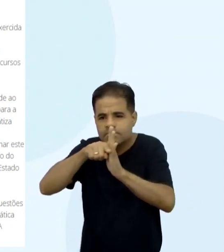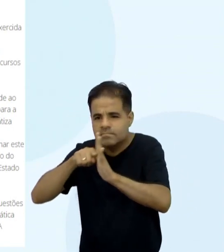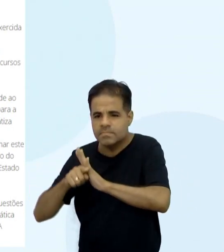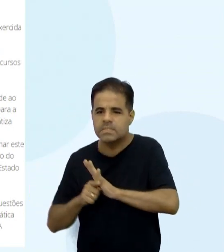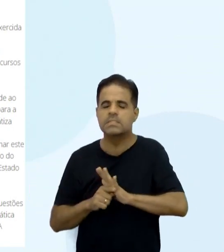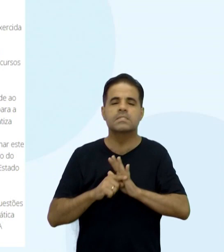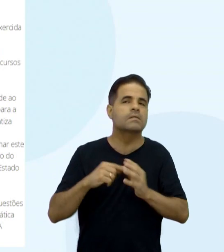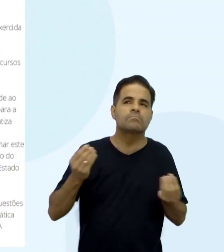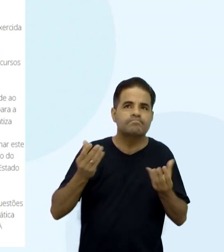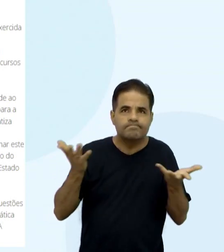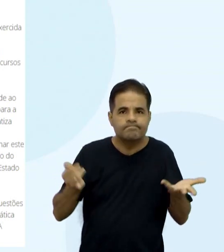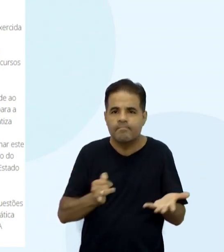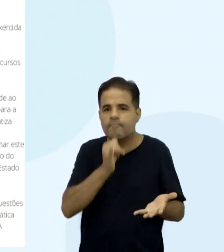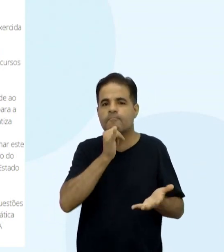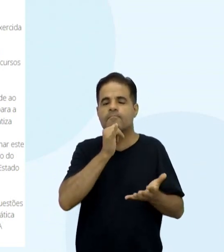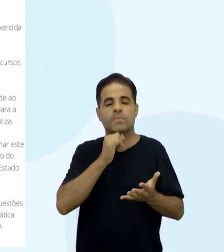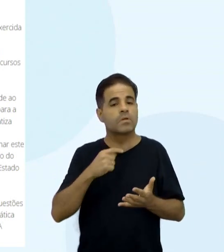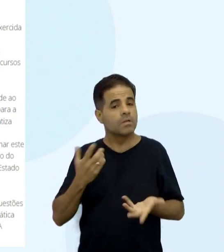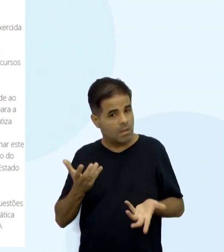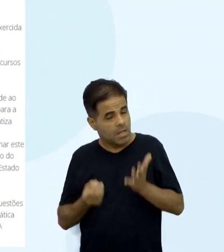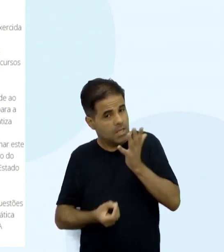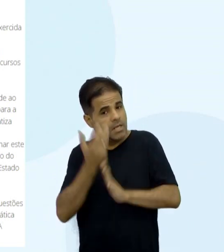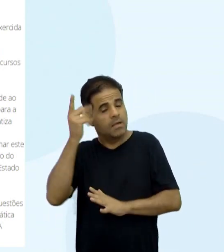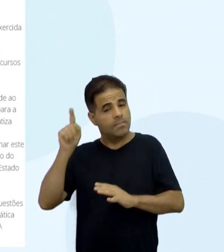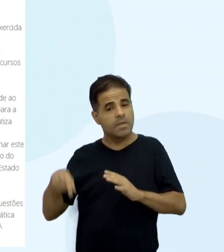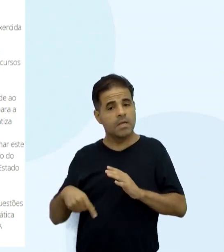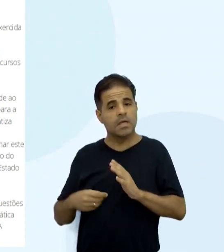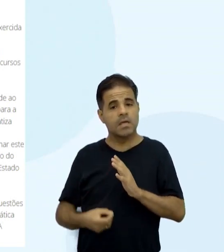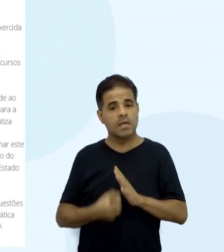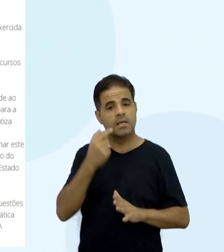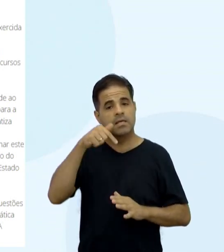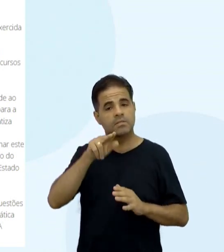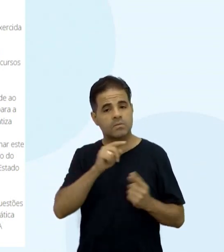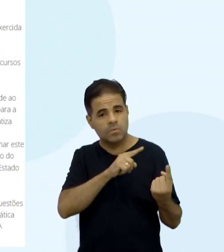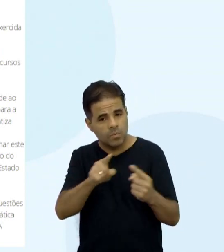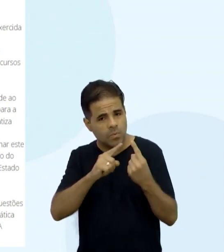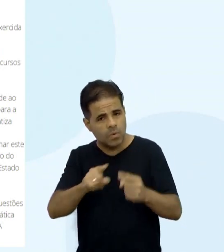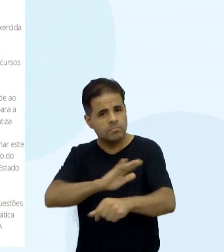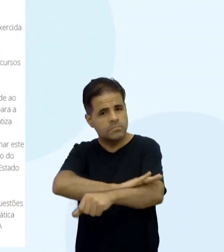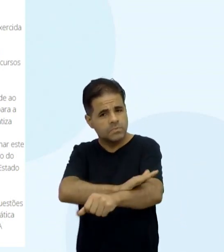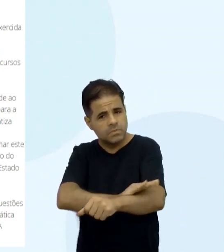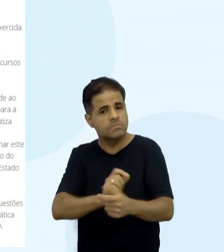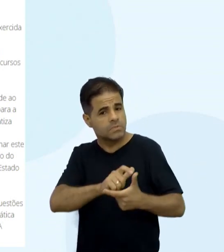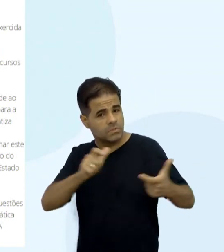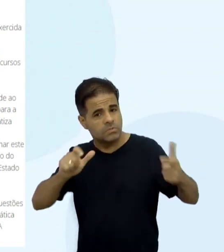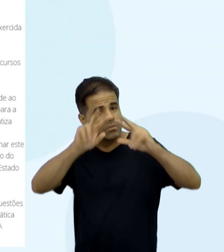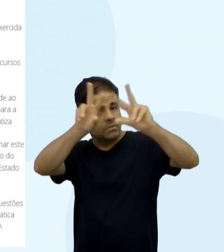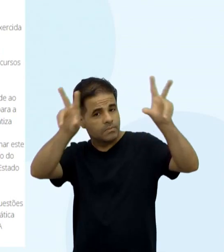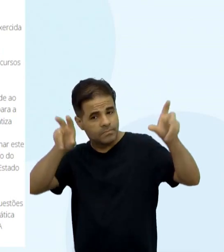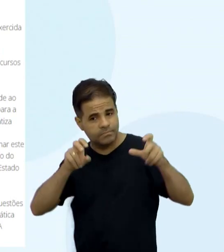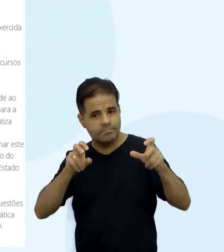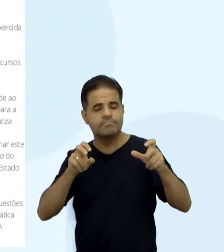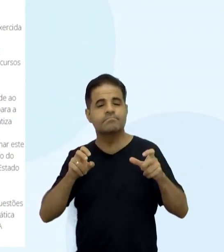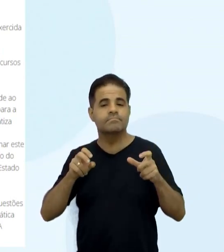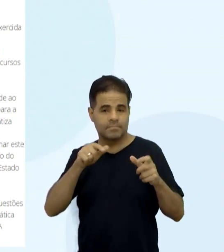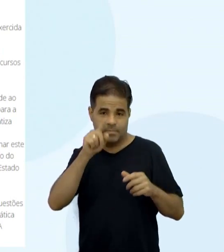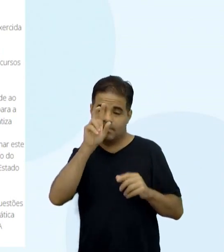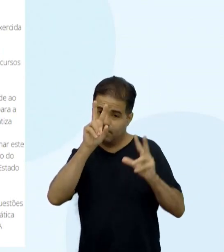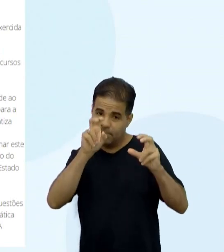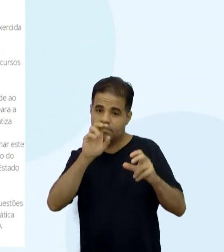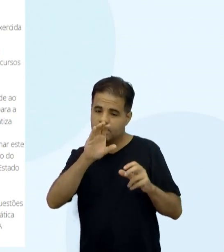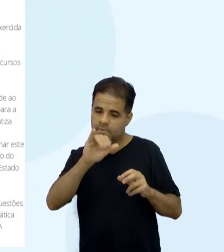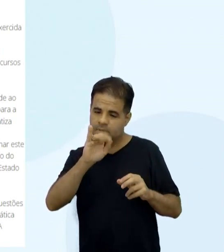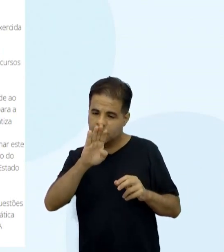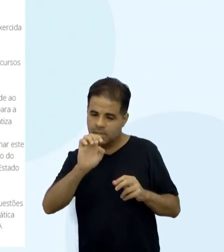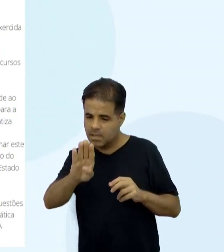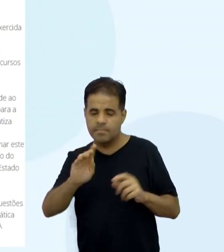notícia sobre, por exemplo, o que nós criamos aqui. Criação de quiz para o combate ao racismo estrutural é tema da trilha antirracista do CIEBP. Então,